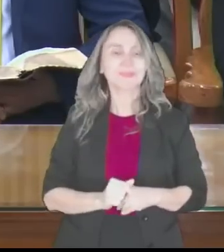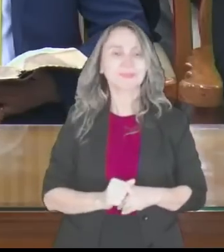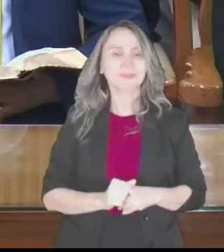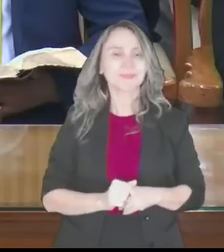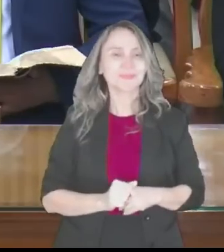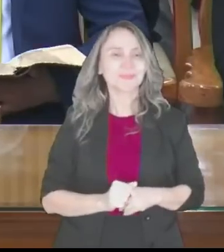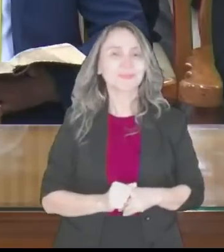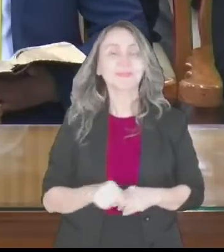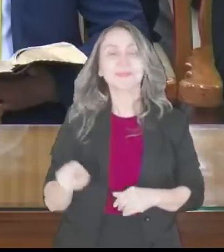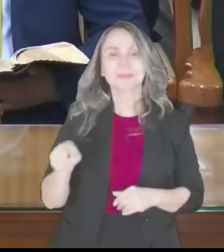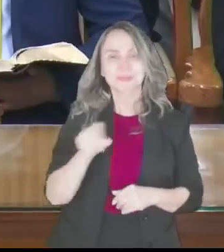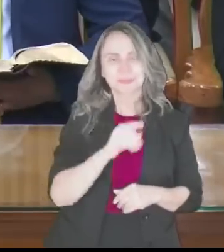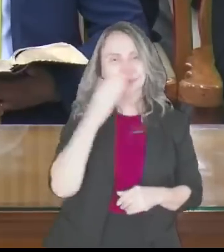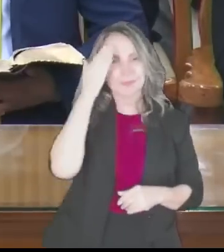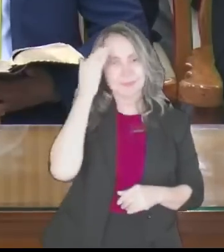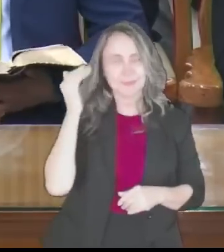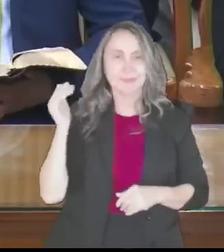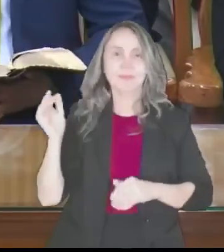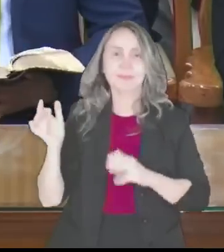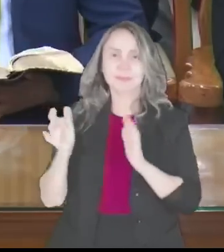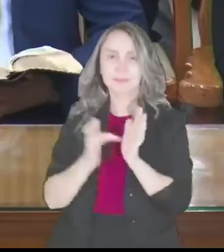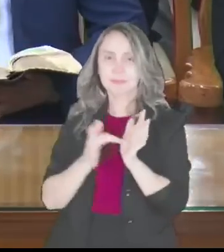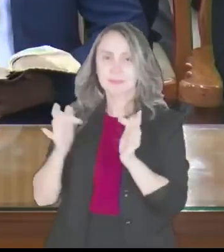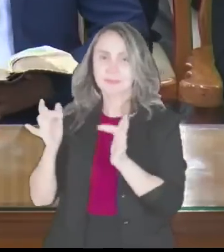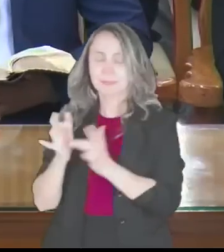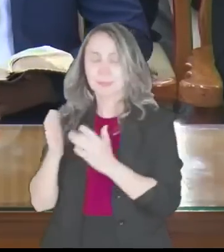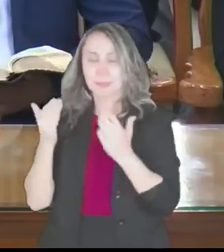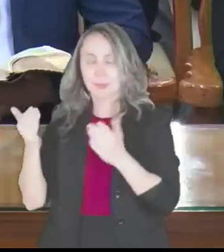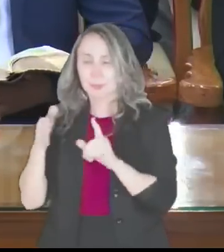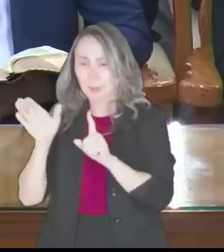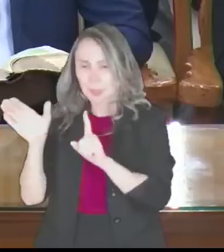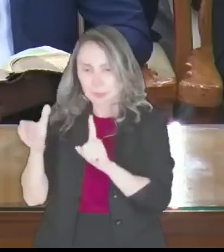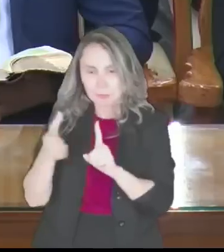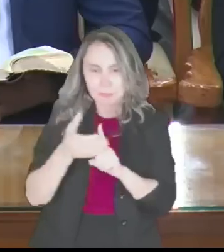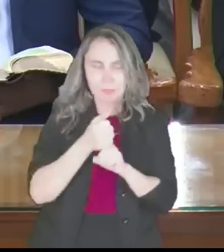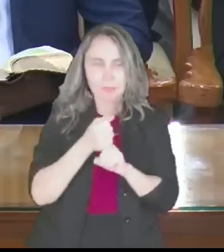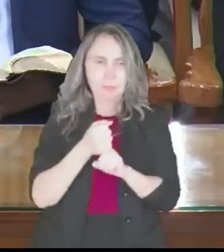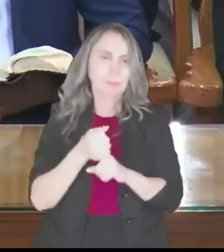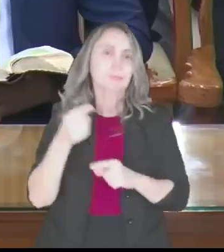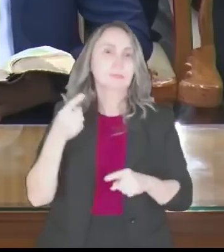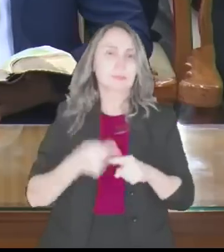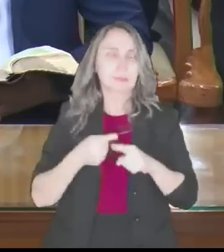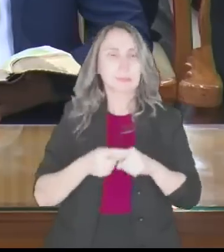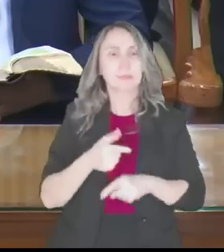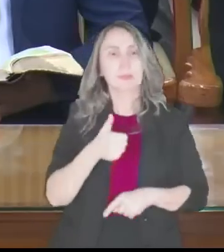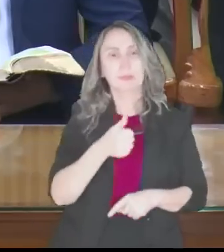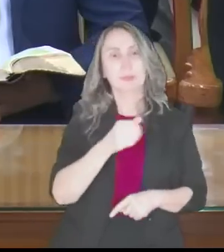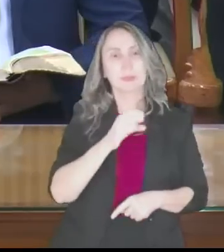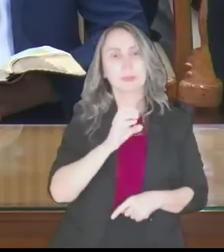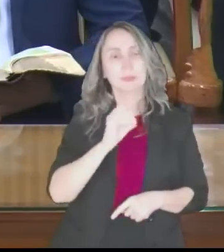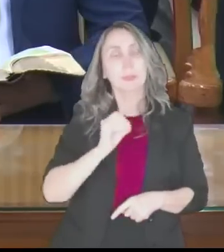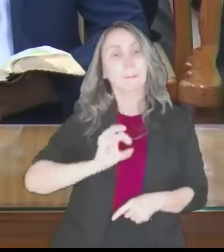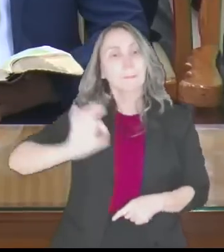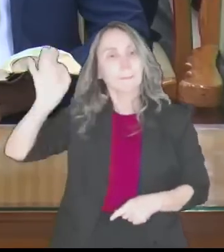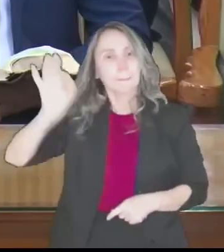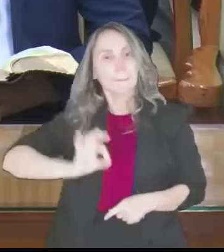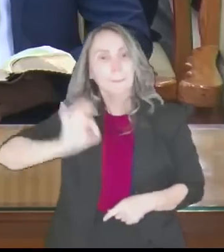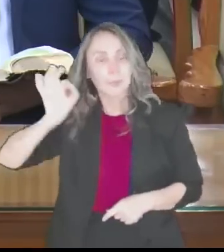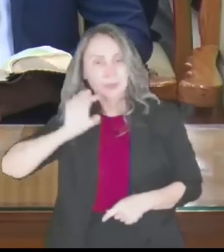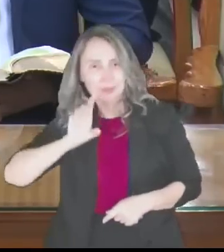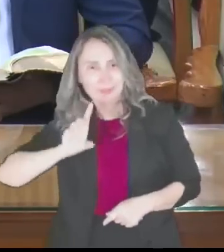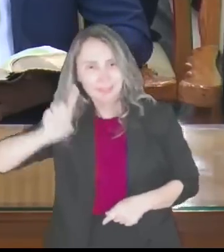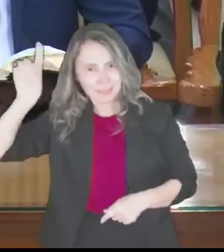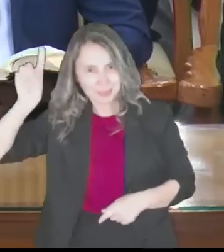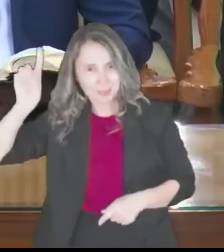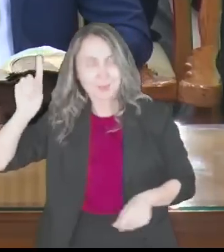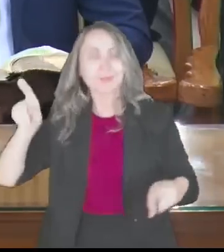Os irmãos sabem que Jesus é um mistério. Era 100% Deus, mas ao mesmo tempo 100% homem. É